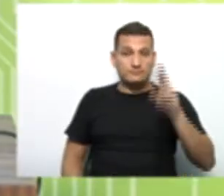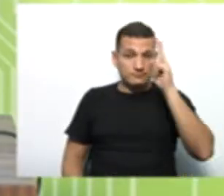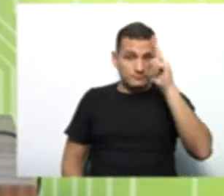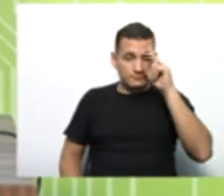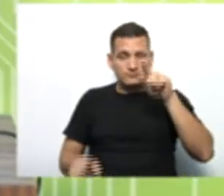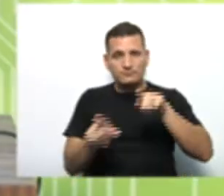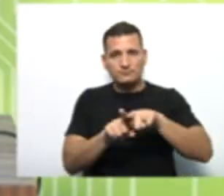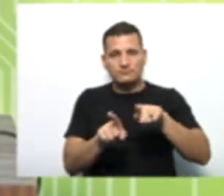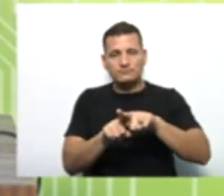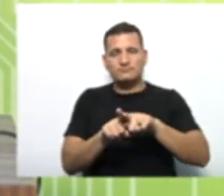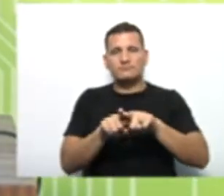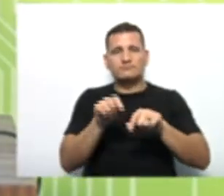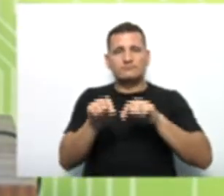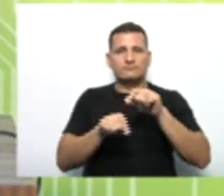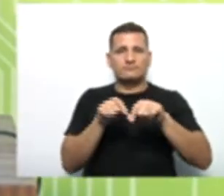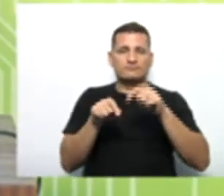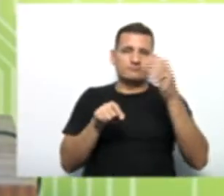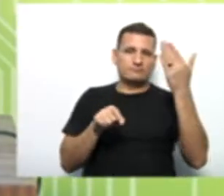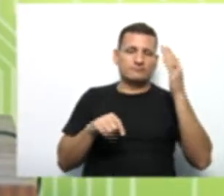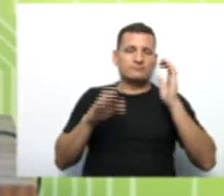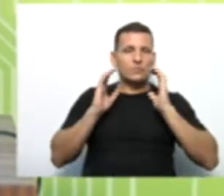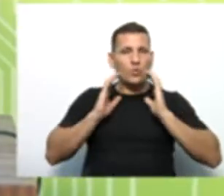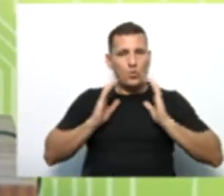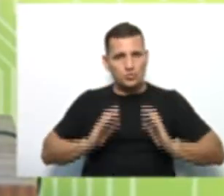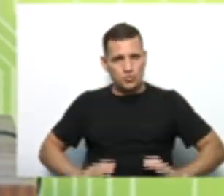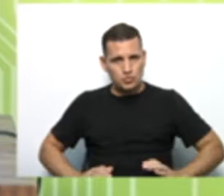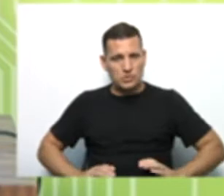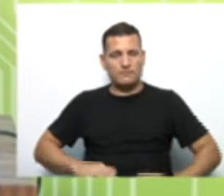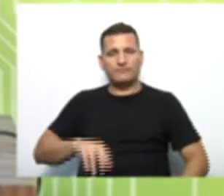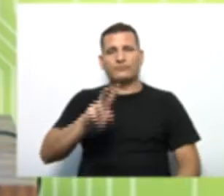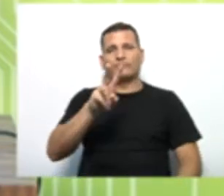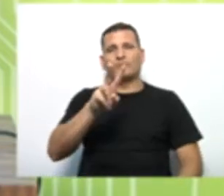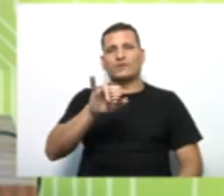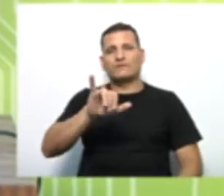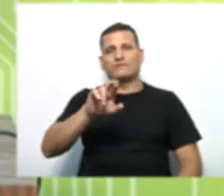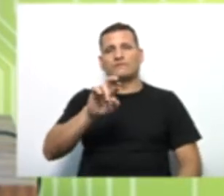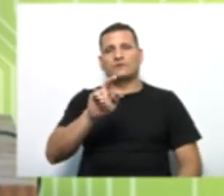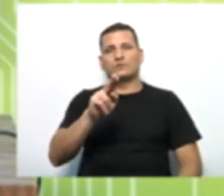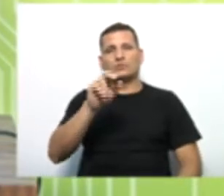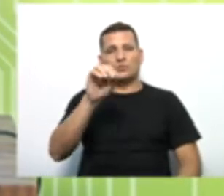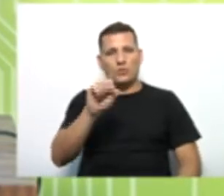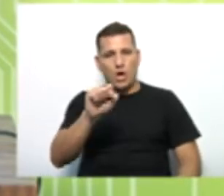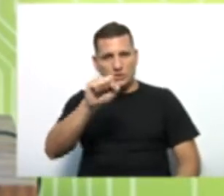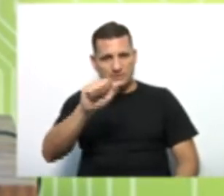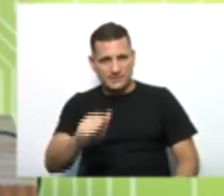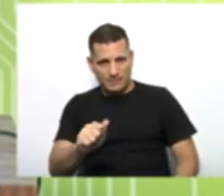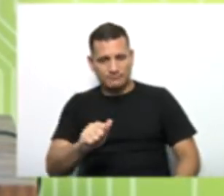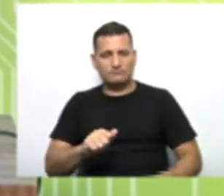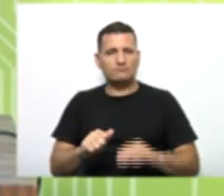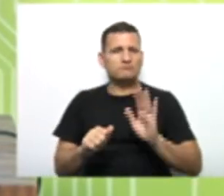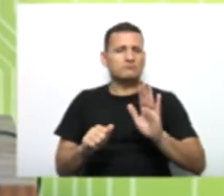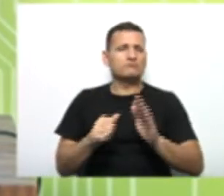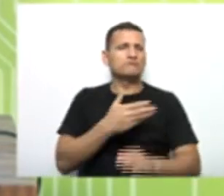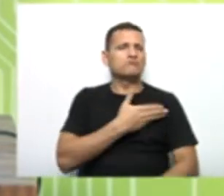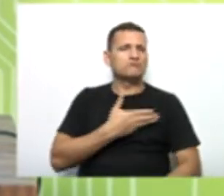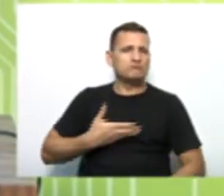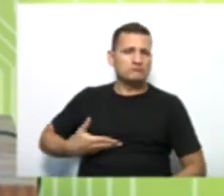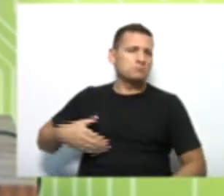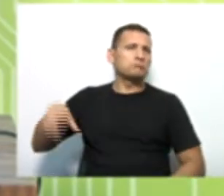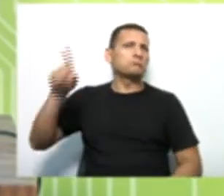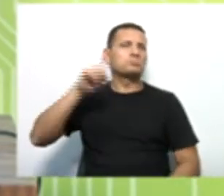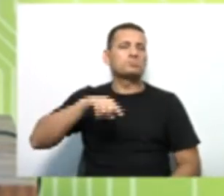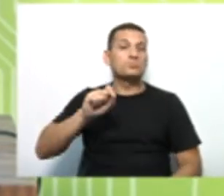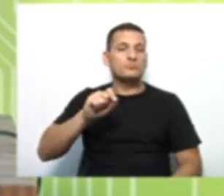aulas sobre a conduta virtuosa, a conduta ética. E quando a gente fala destes grandes governos, Aristóteles falava